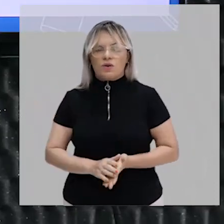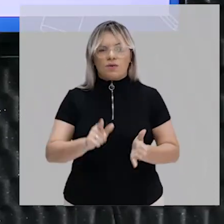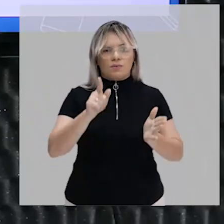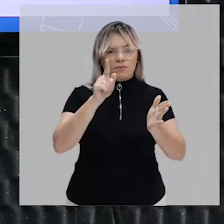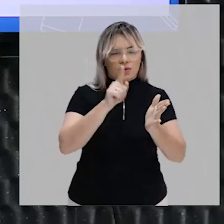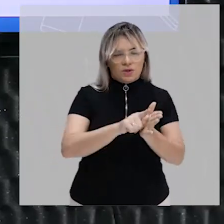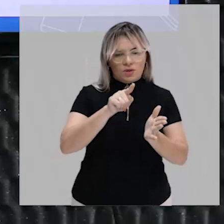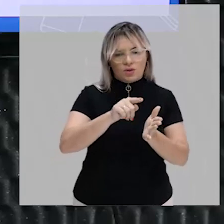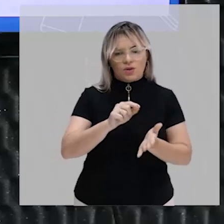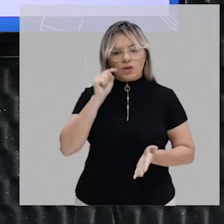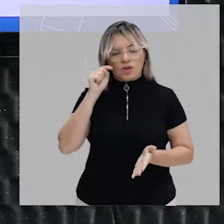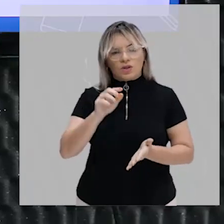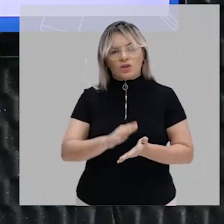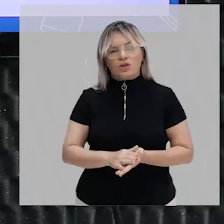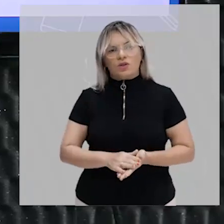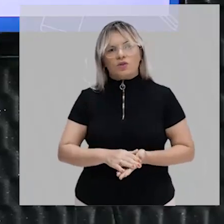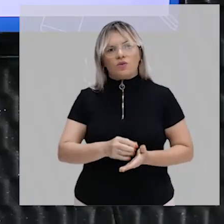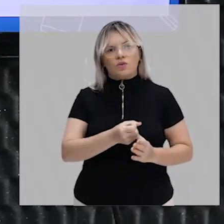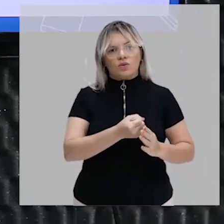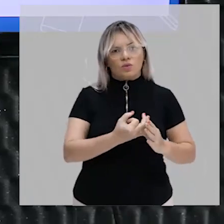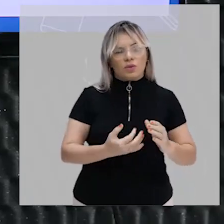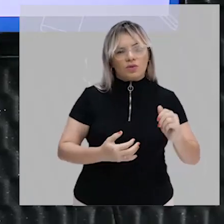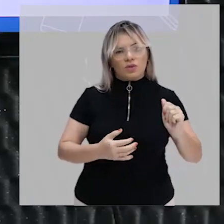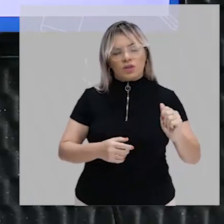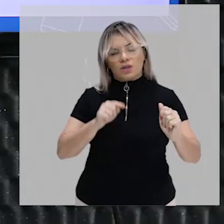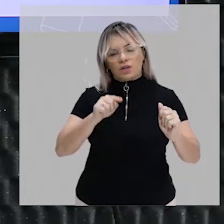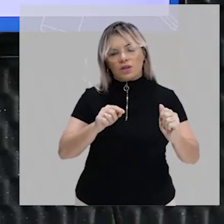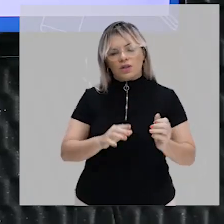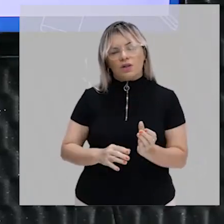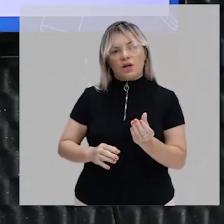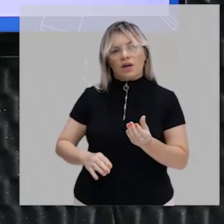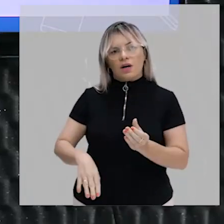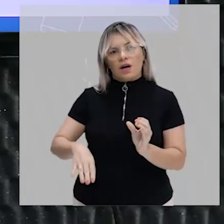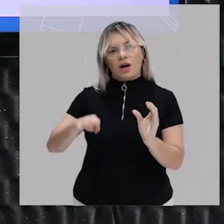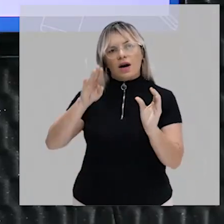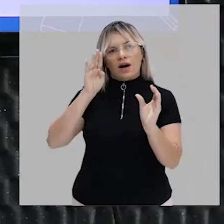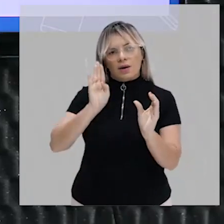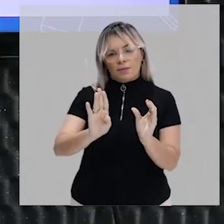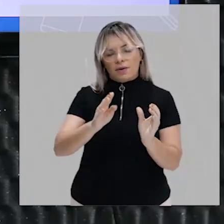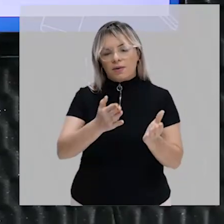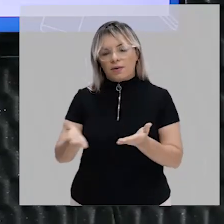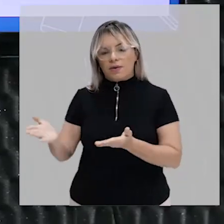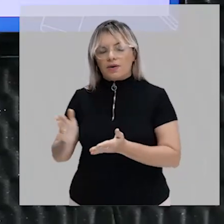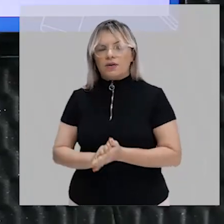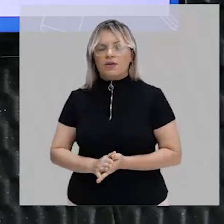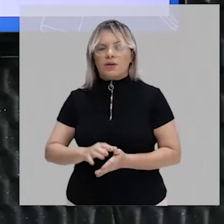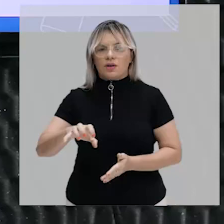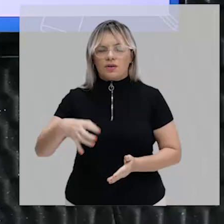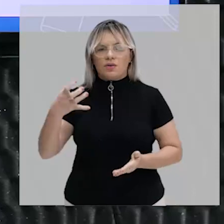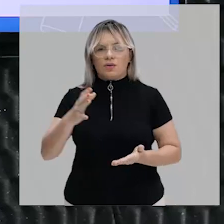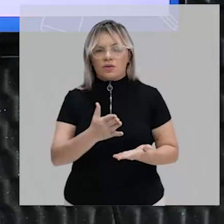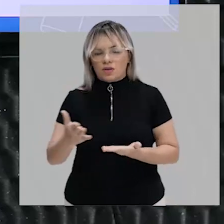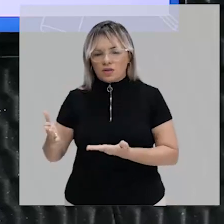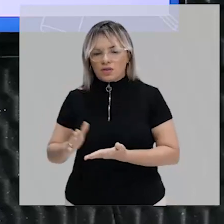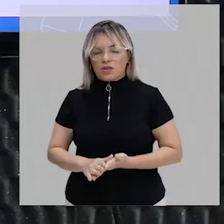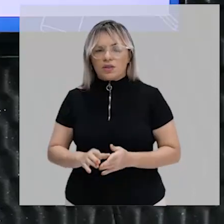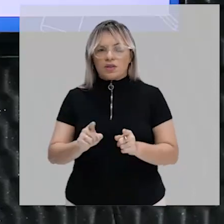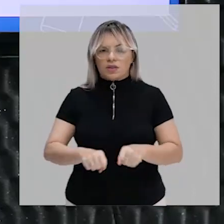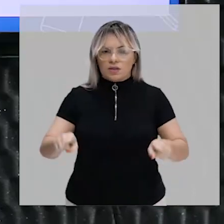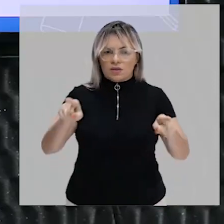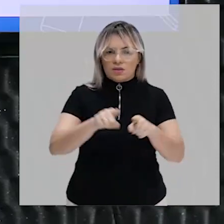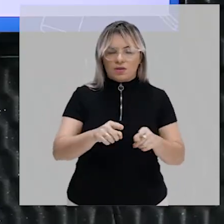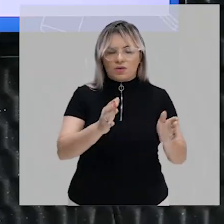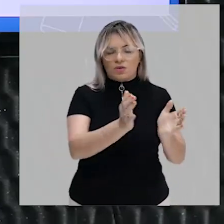B. Vai acontecer a mesma coisa em relação a A e C e em relação a B e C. Tá? Então, vou te mostrar,